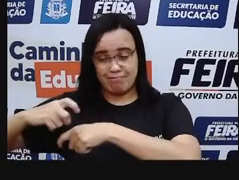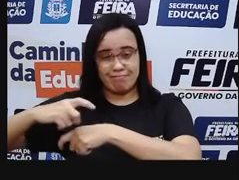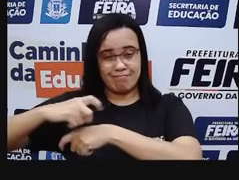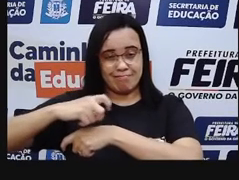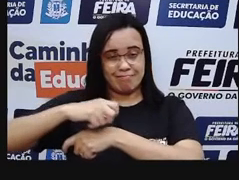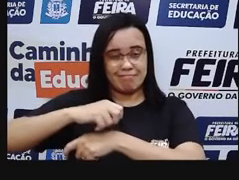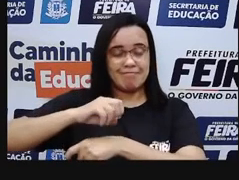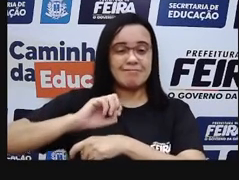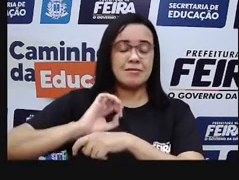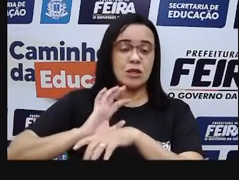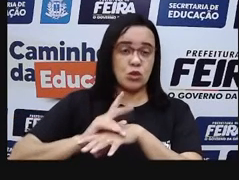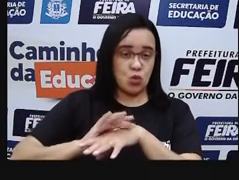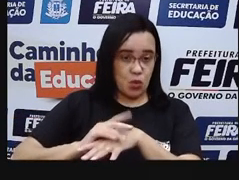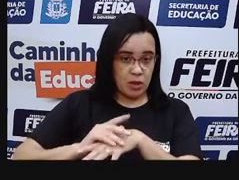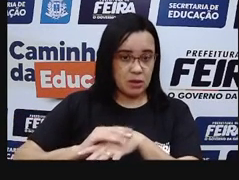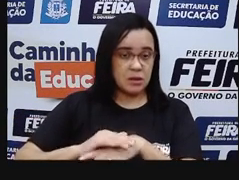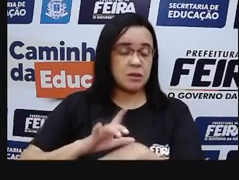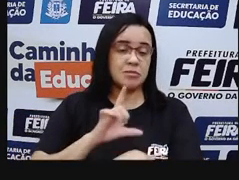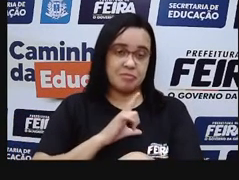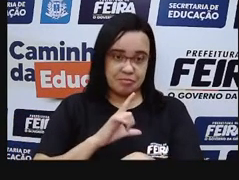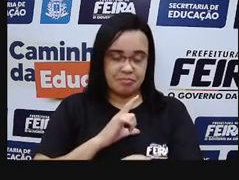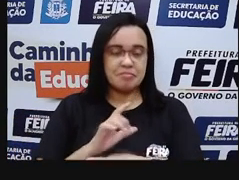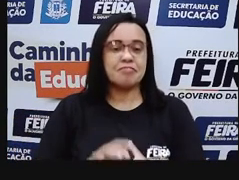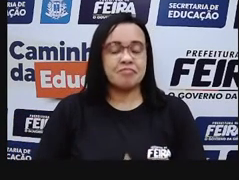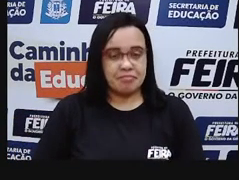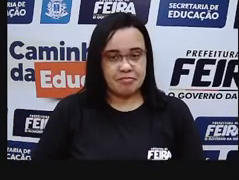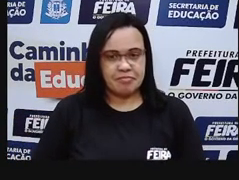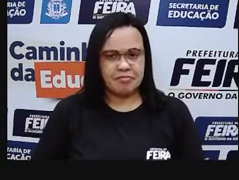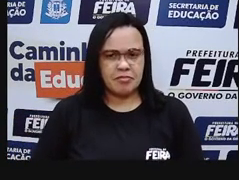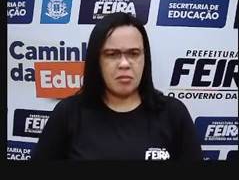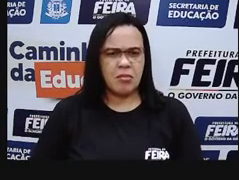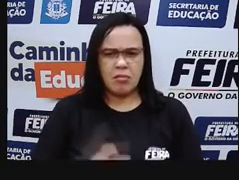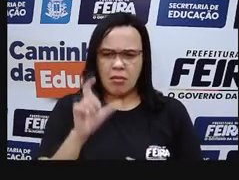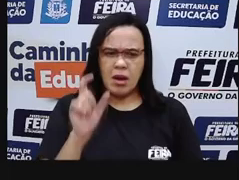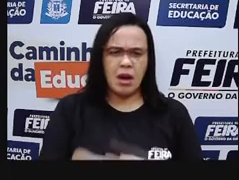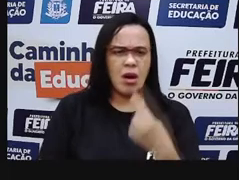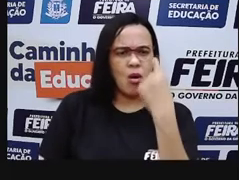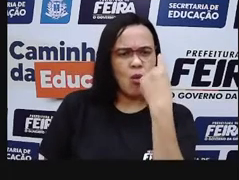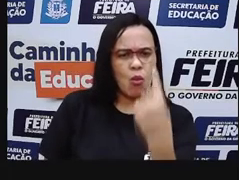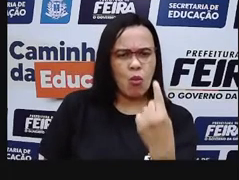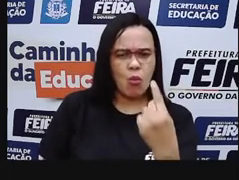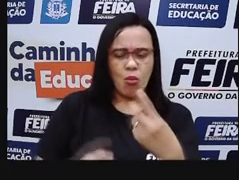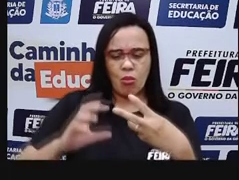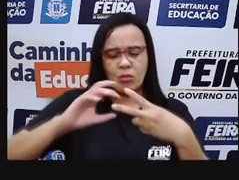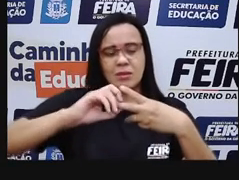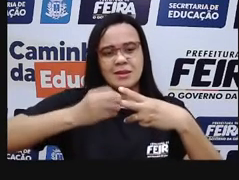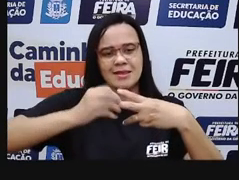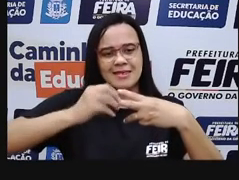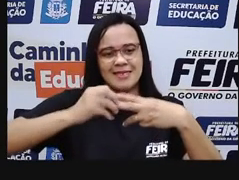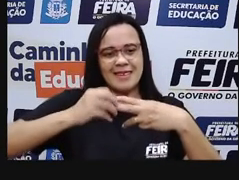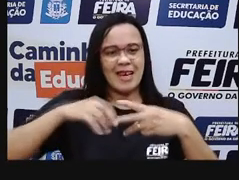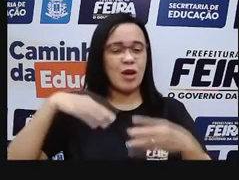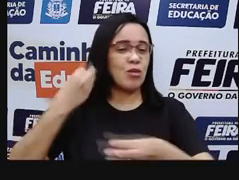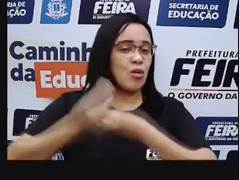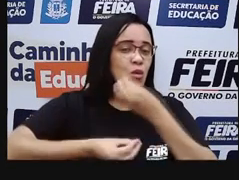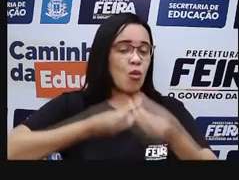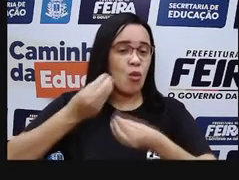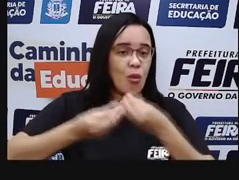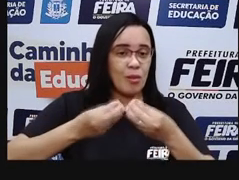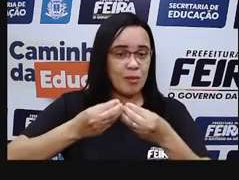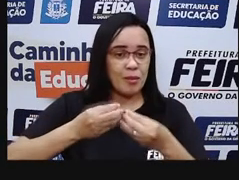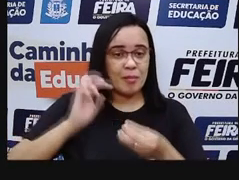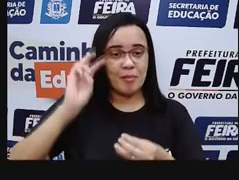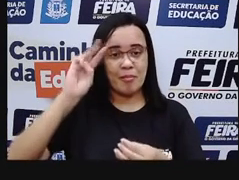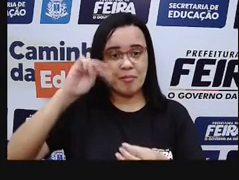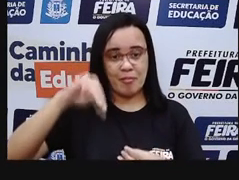é chamada de macrófagos que macrófagos Professor células grandes tá E essas células grandes